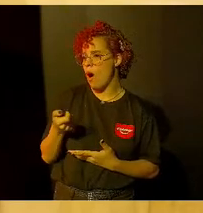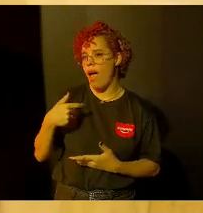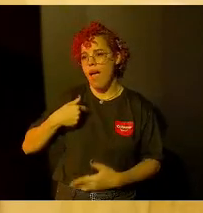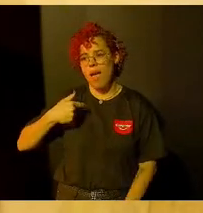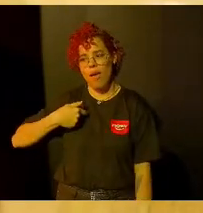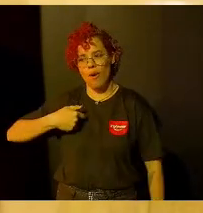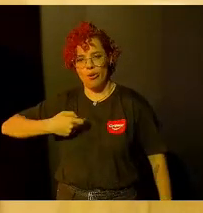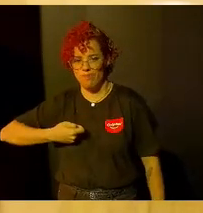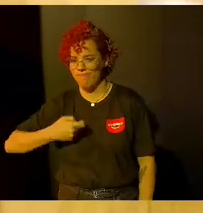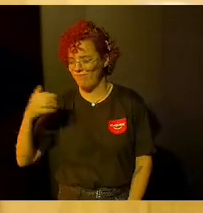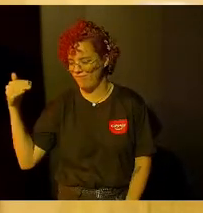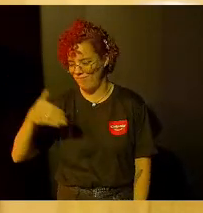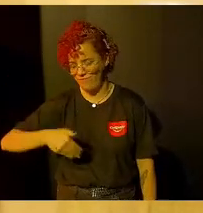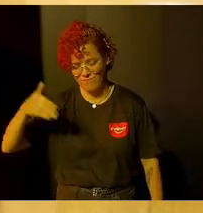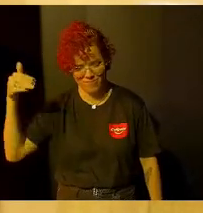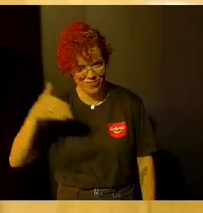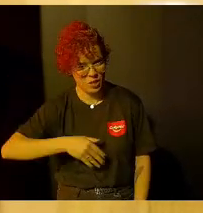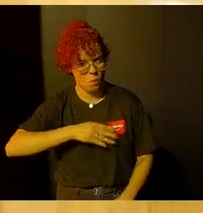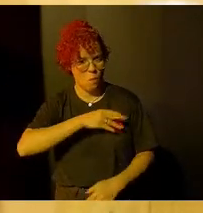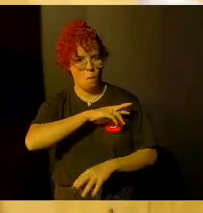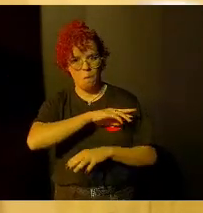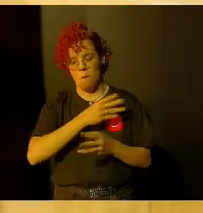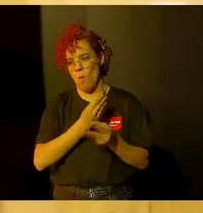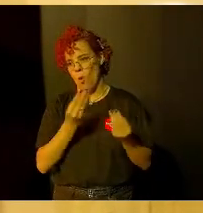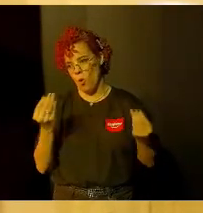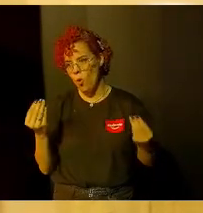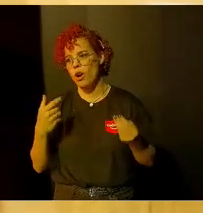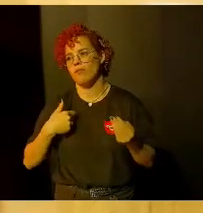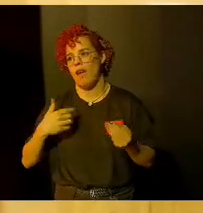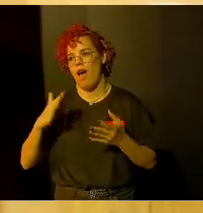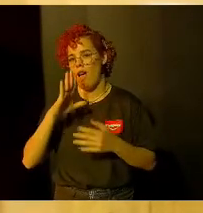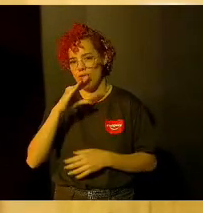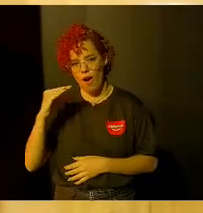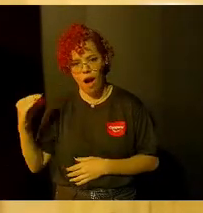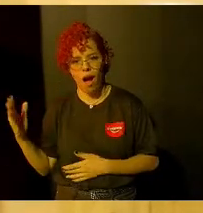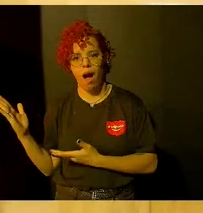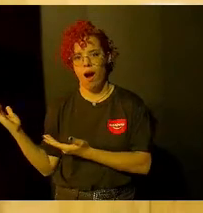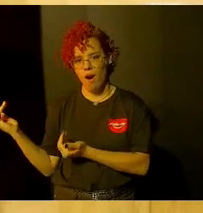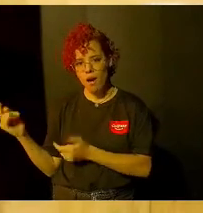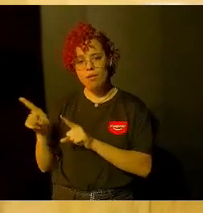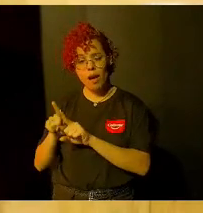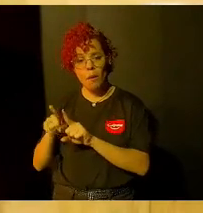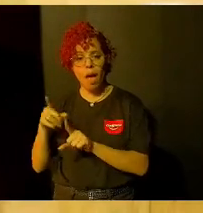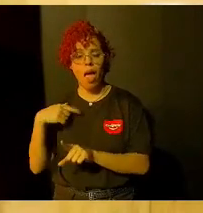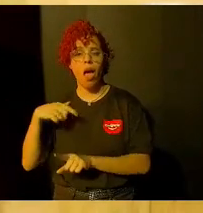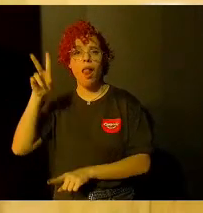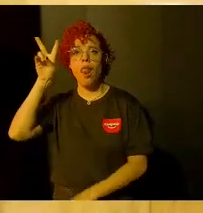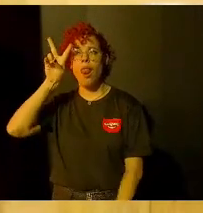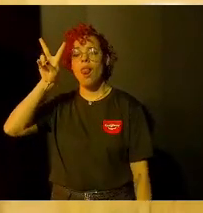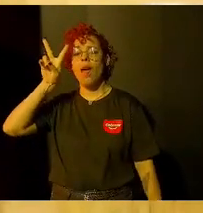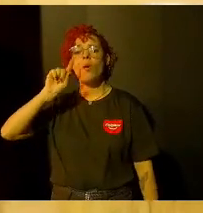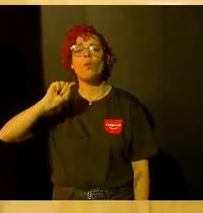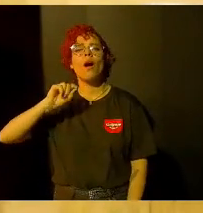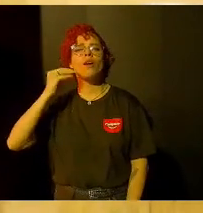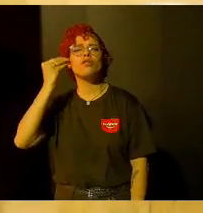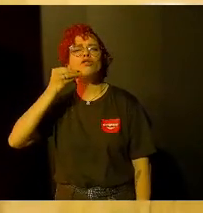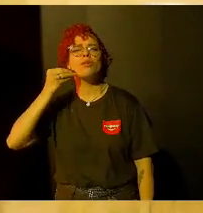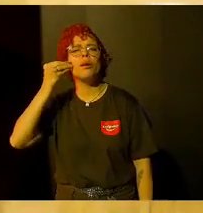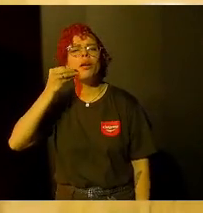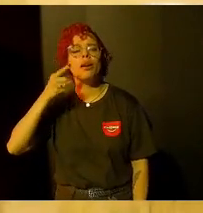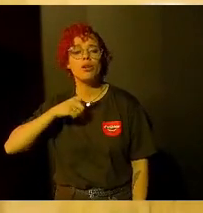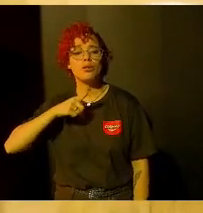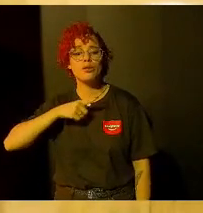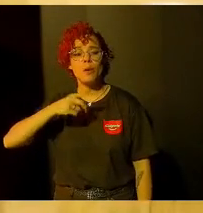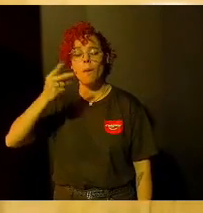frequentei bastante a Bienal na adolescência na juventude e lembro né uma das Primeiras Experiências que eu tenho de